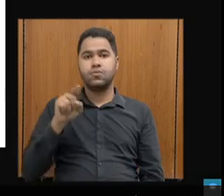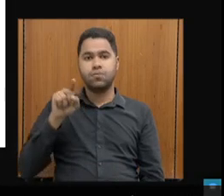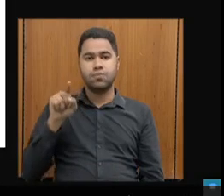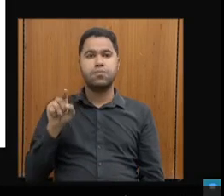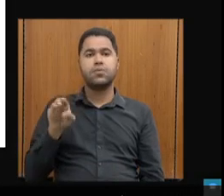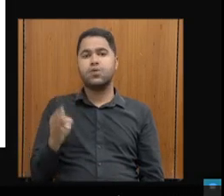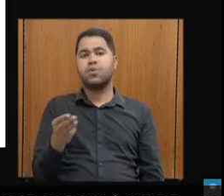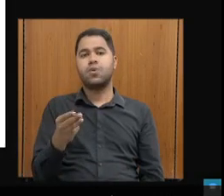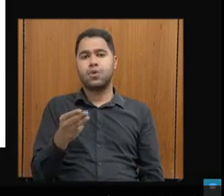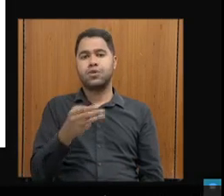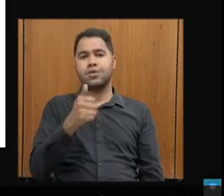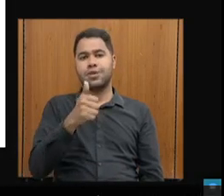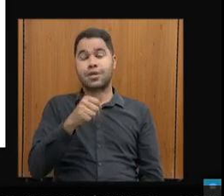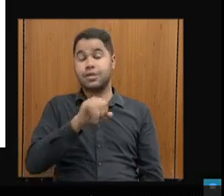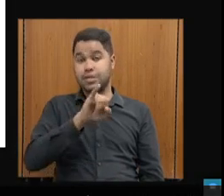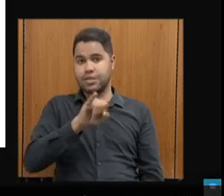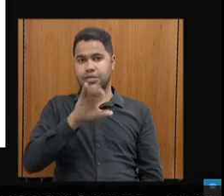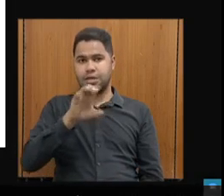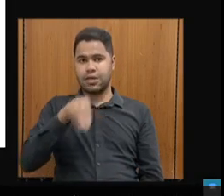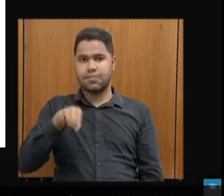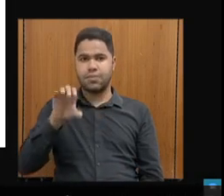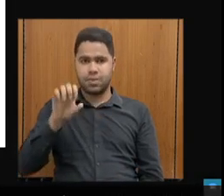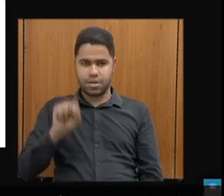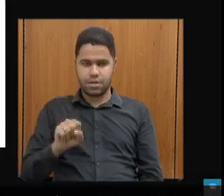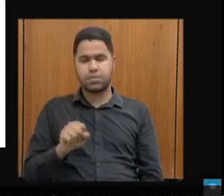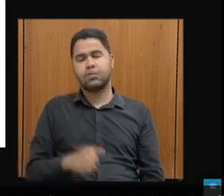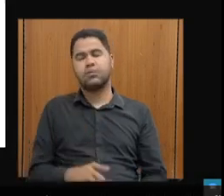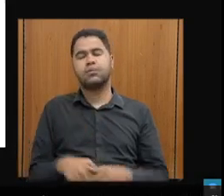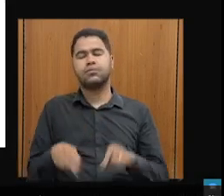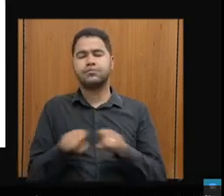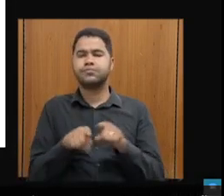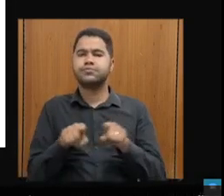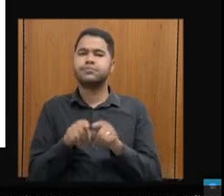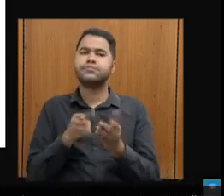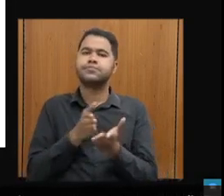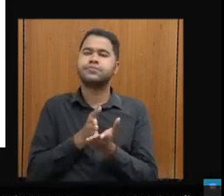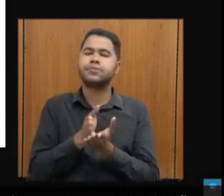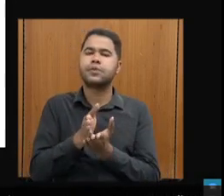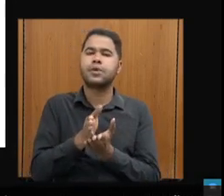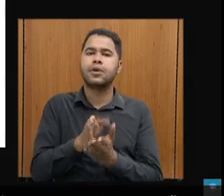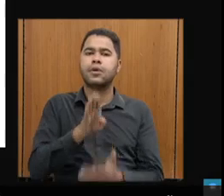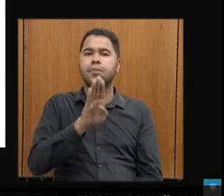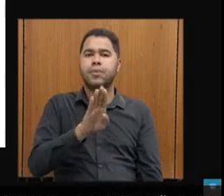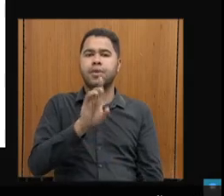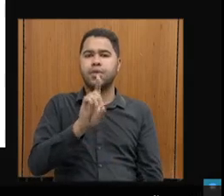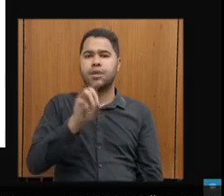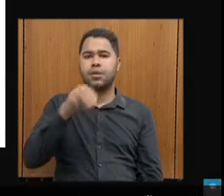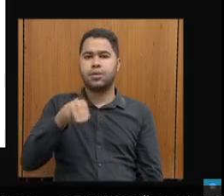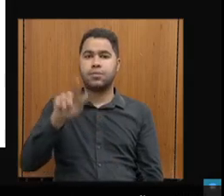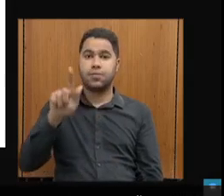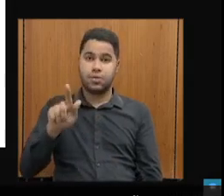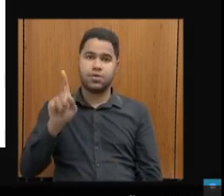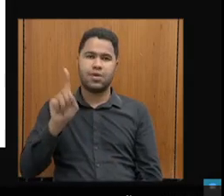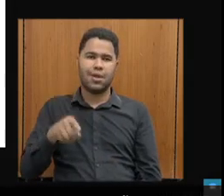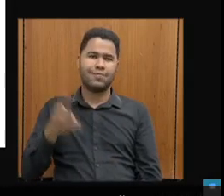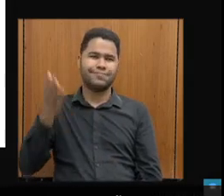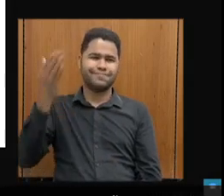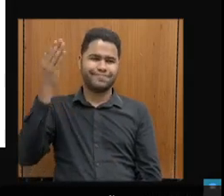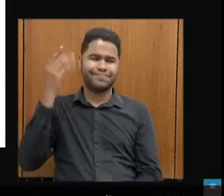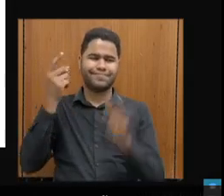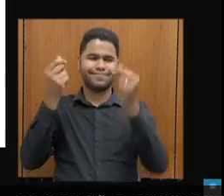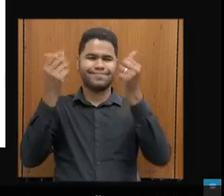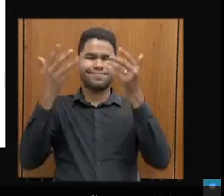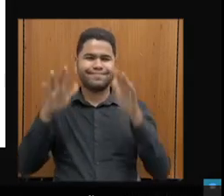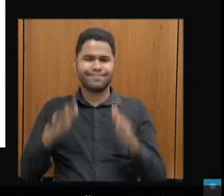da FZ se tivemos também né com aquela linha do bdmg com base naquela crise